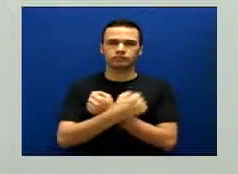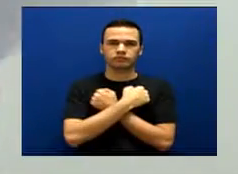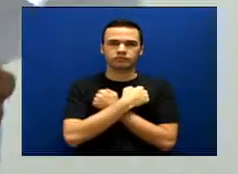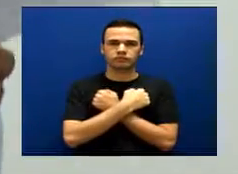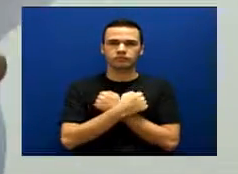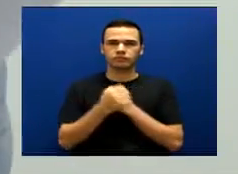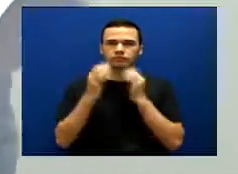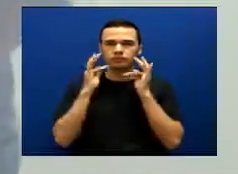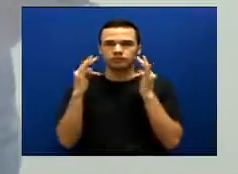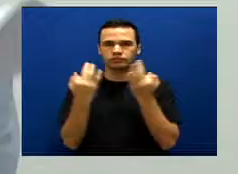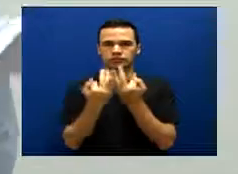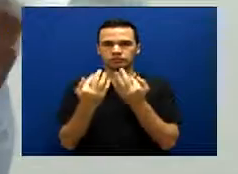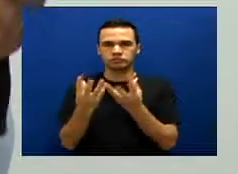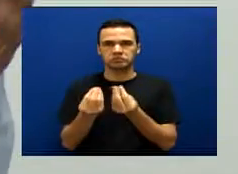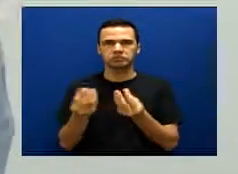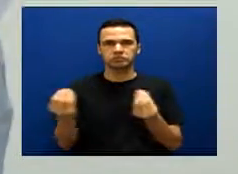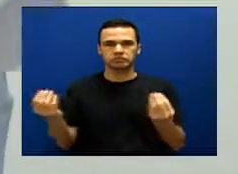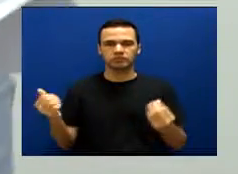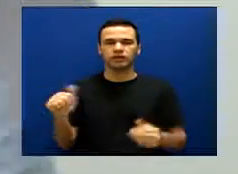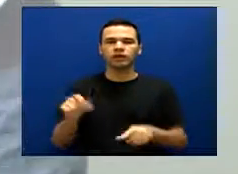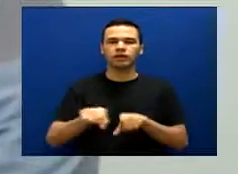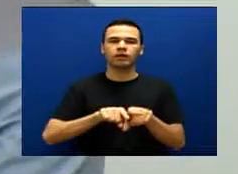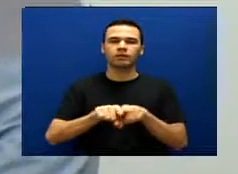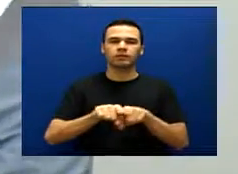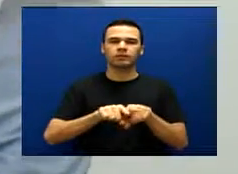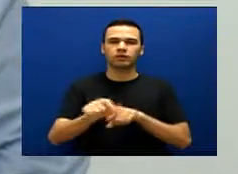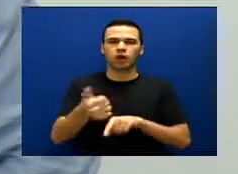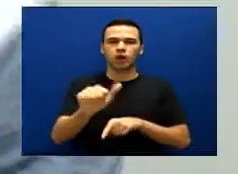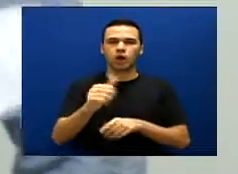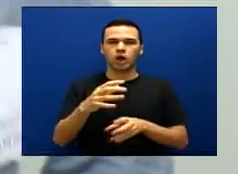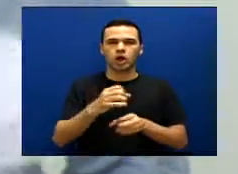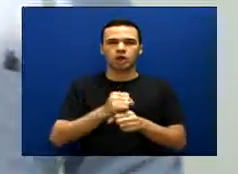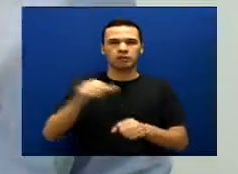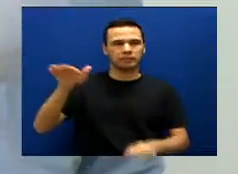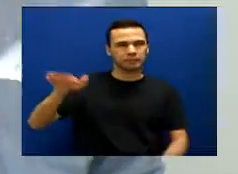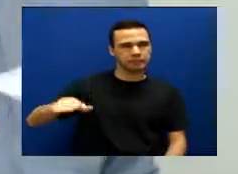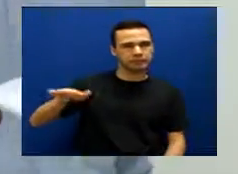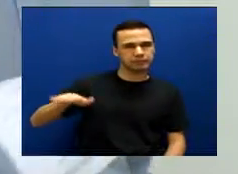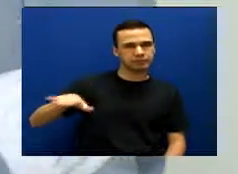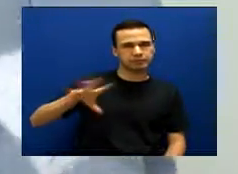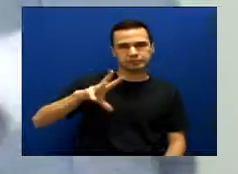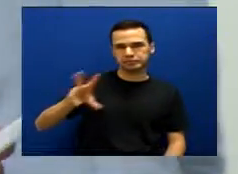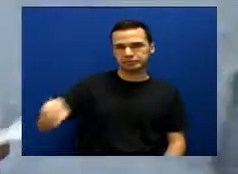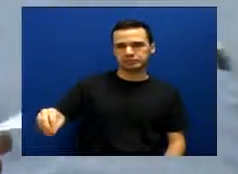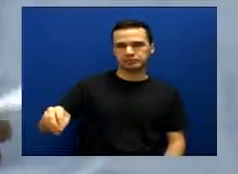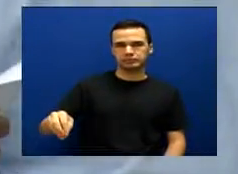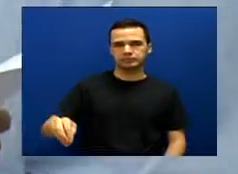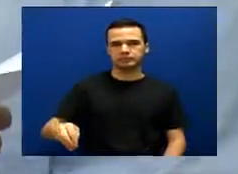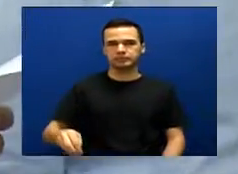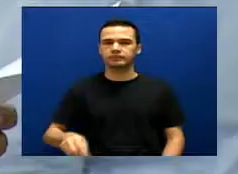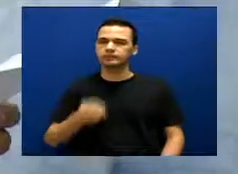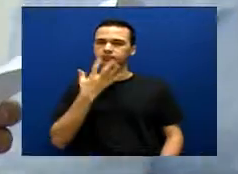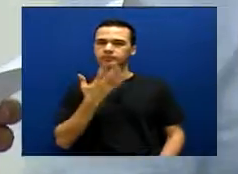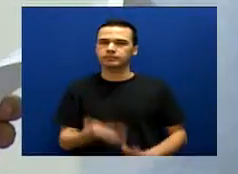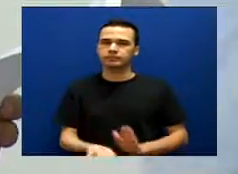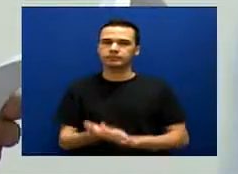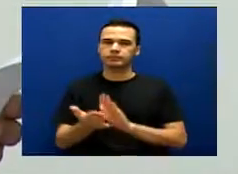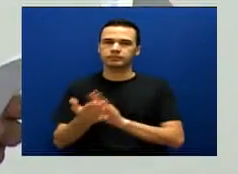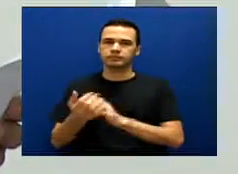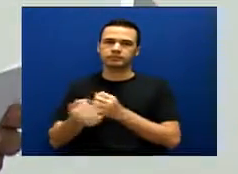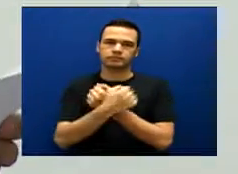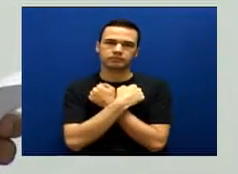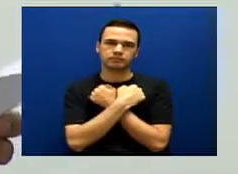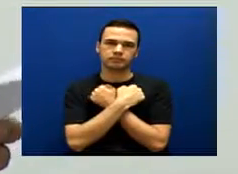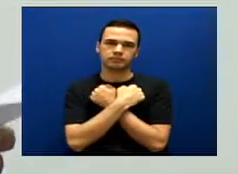Família grande, 11 irmãos. Então dá um abraço, lá, né? Um abraço. Tudo anãozinho, tudo baixinho. Mandar um abraço pra ele. Um parabéns pro Tenório, um